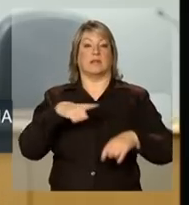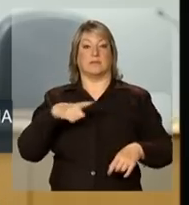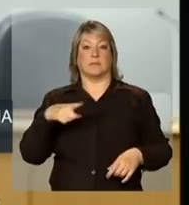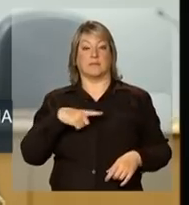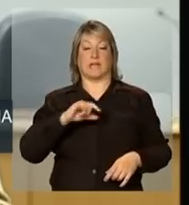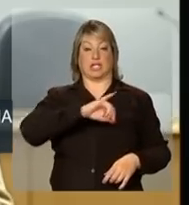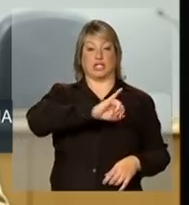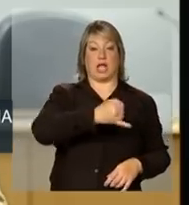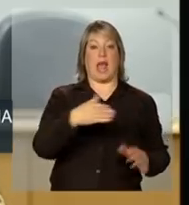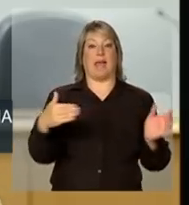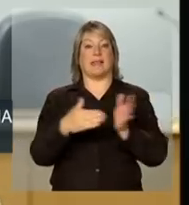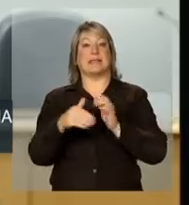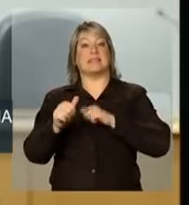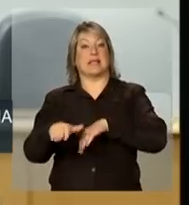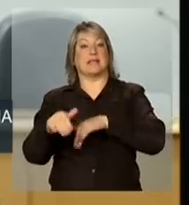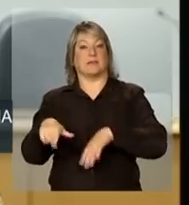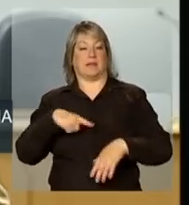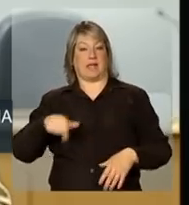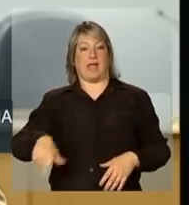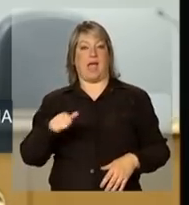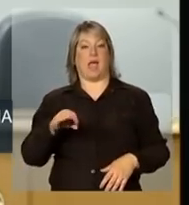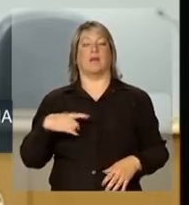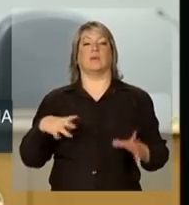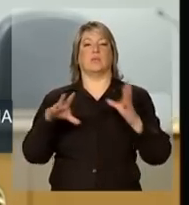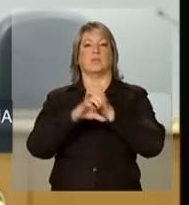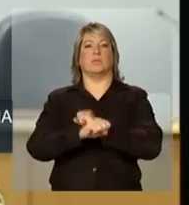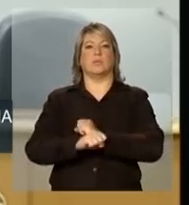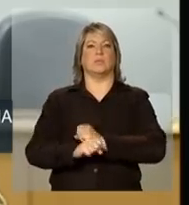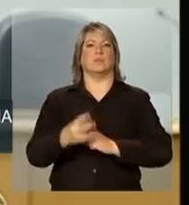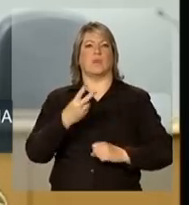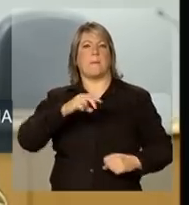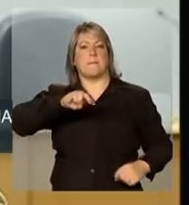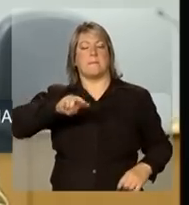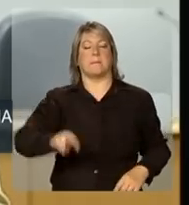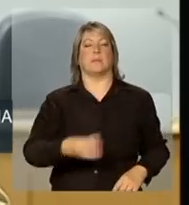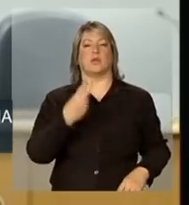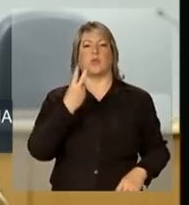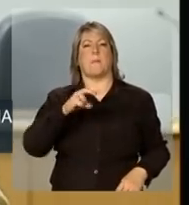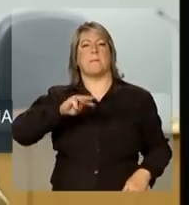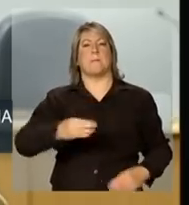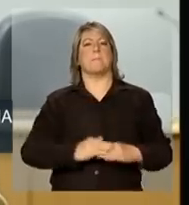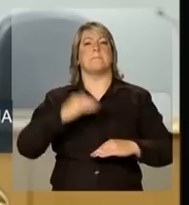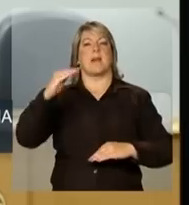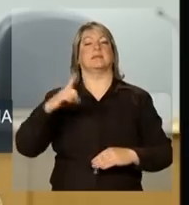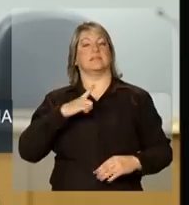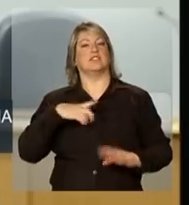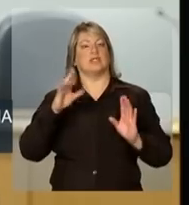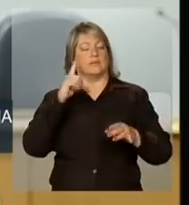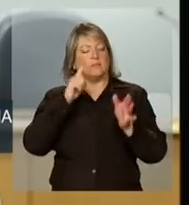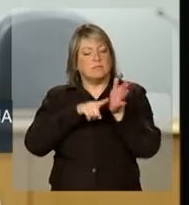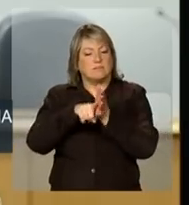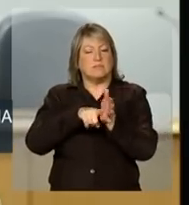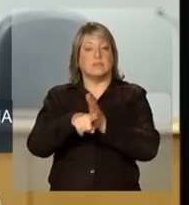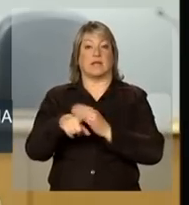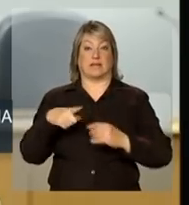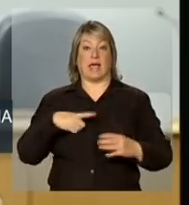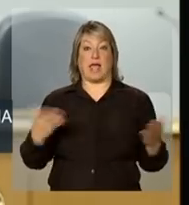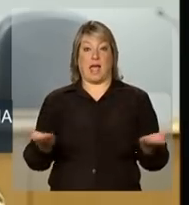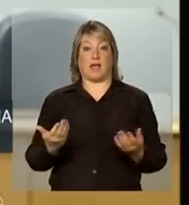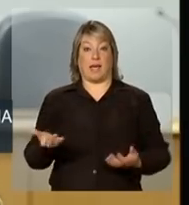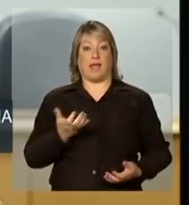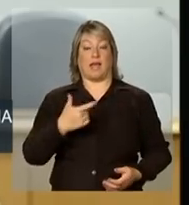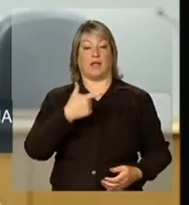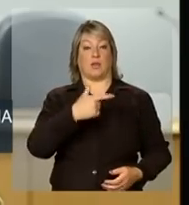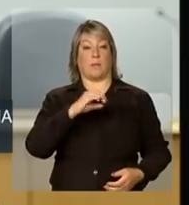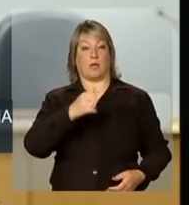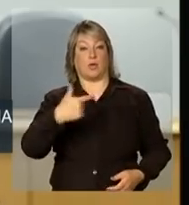milhões pouquinho mais 2. 100.000 exames já foram feitos E a expectativa é fechar 2012